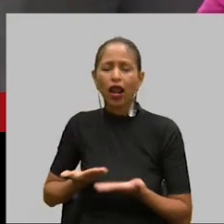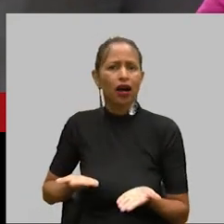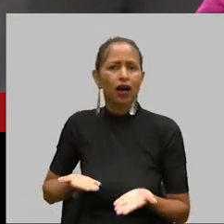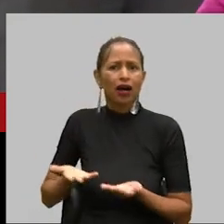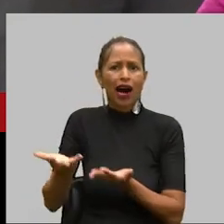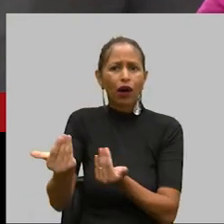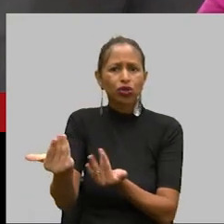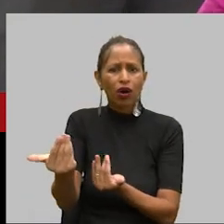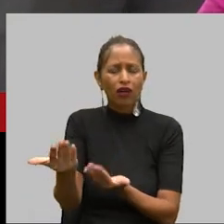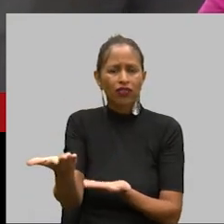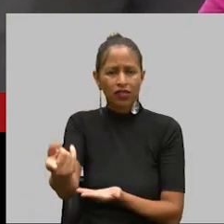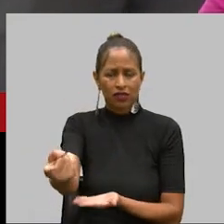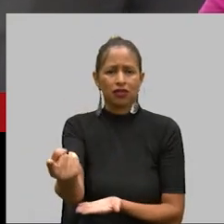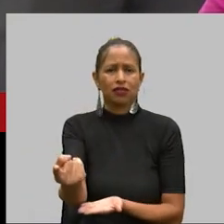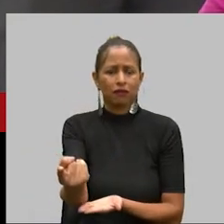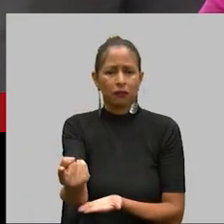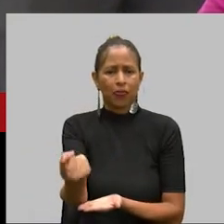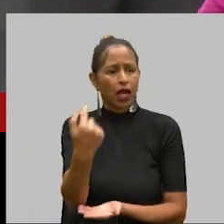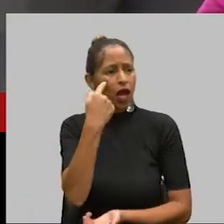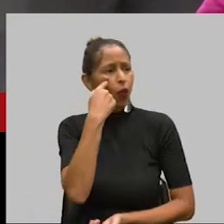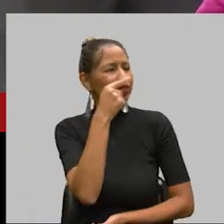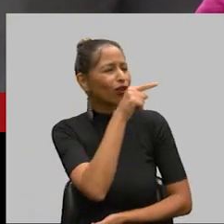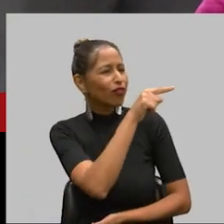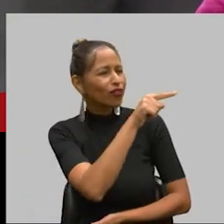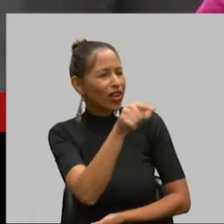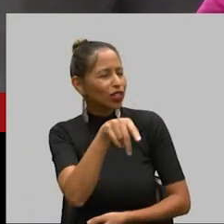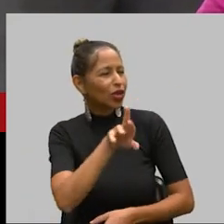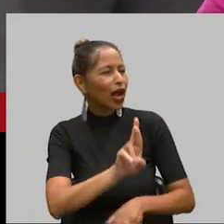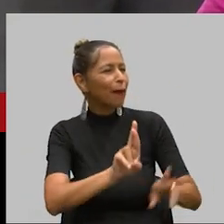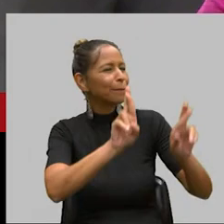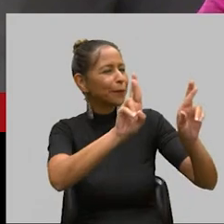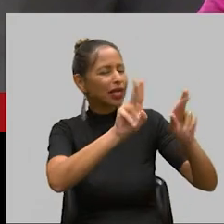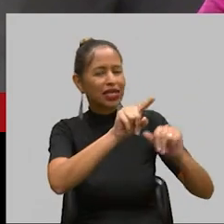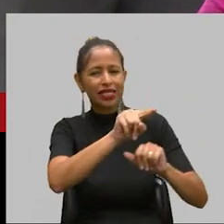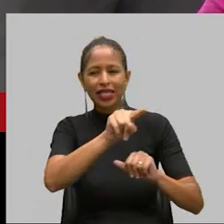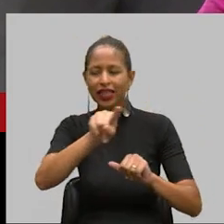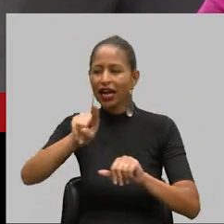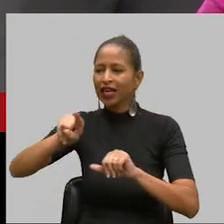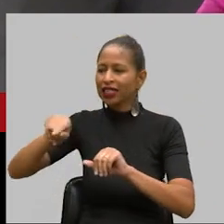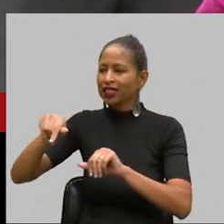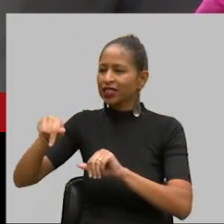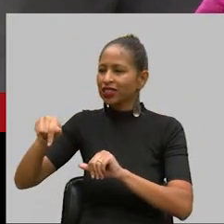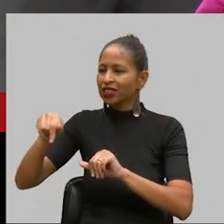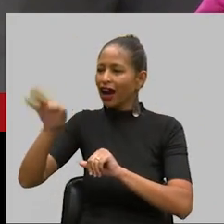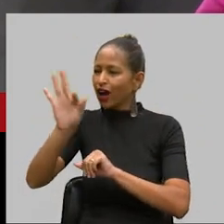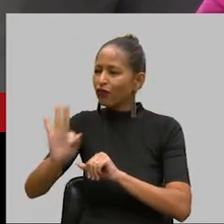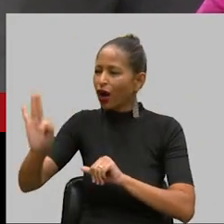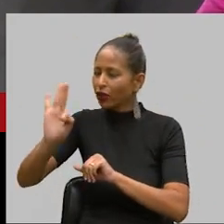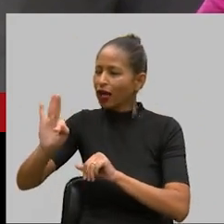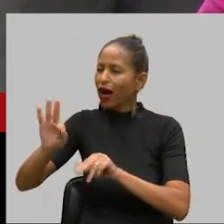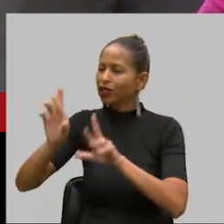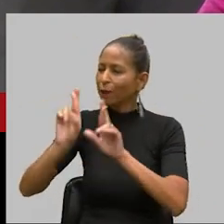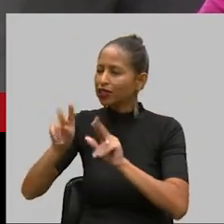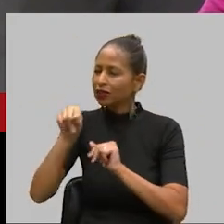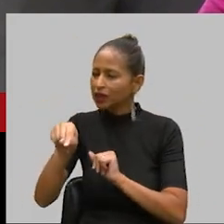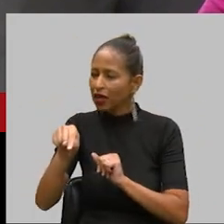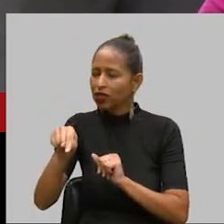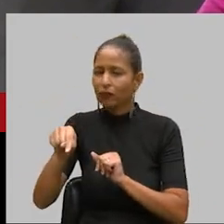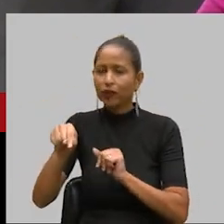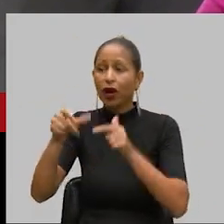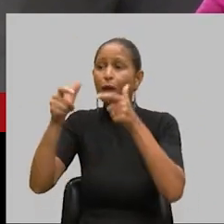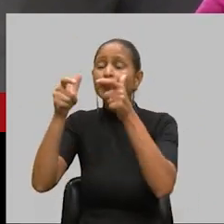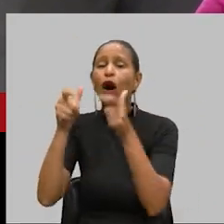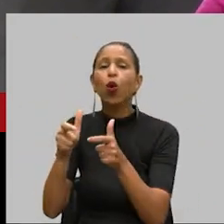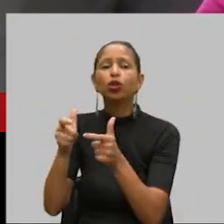da efan quando eu vejo aqui e os representantes da educação superior né que é para onde os